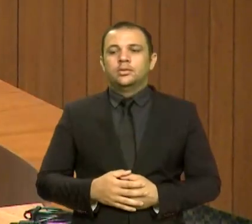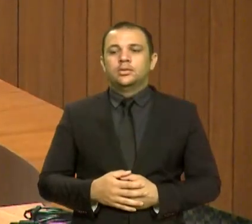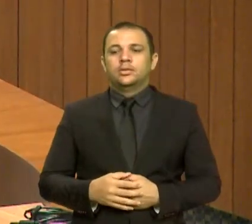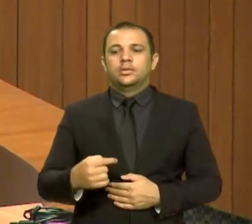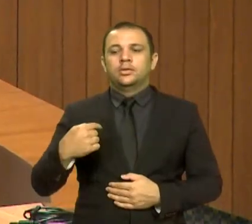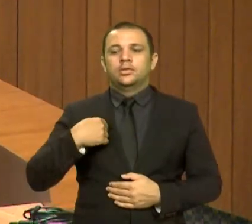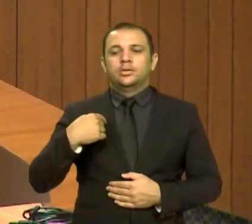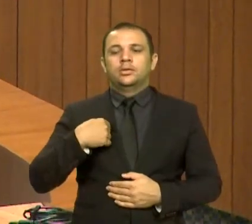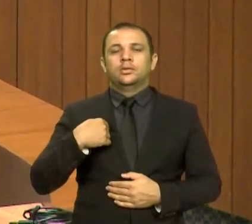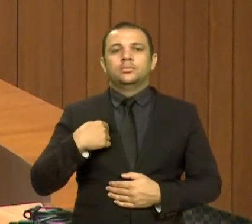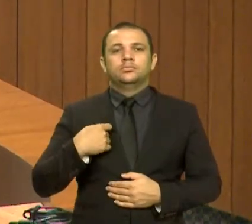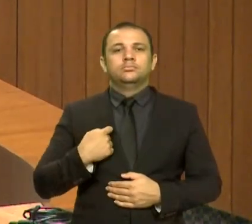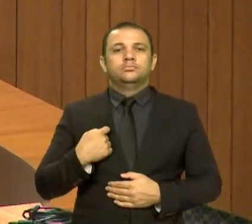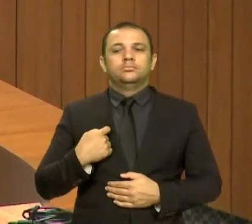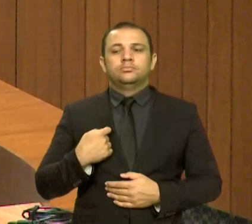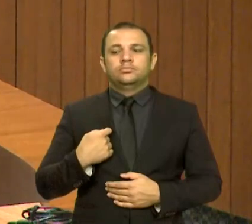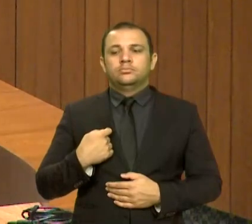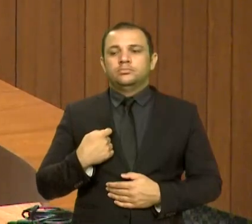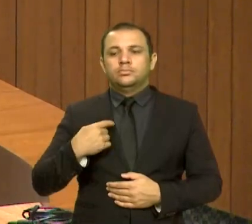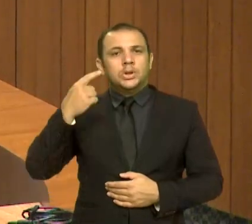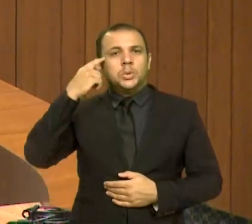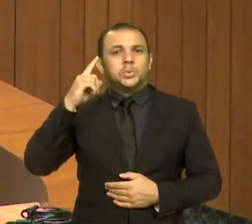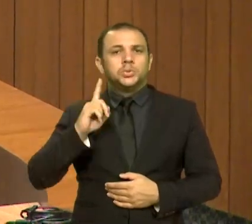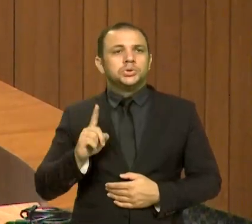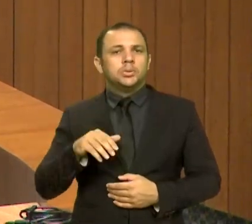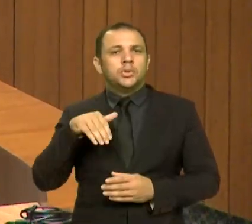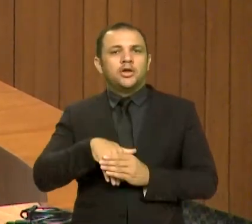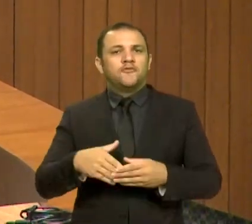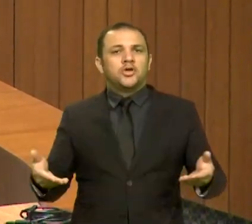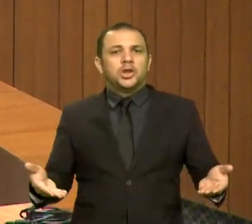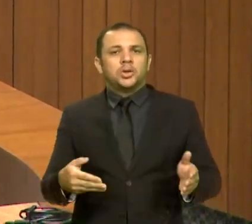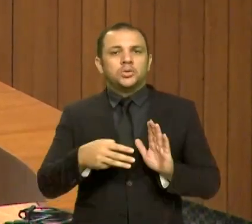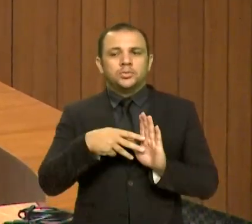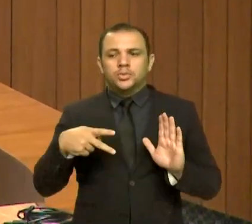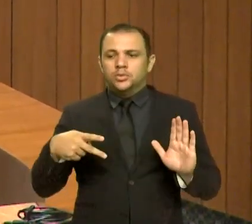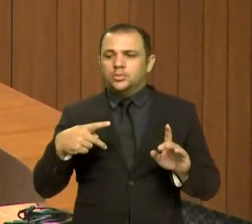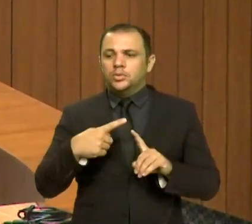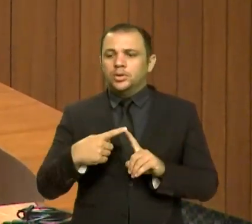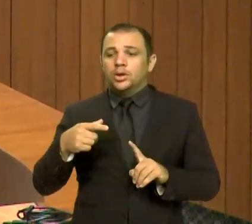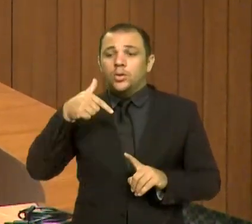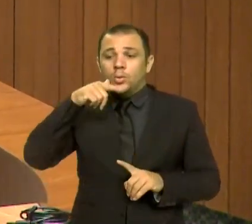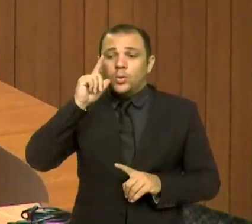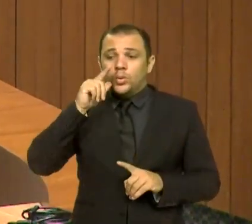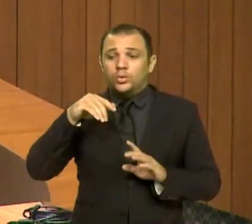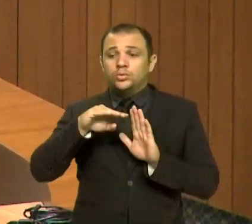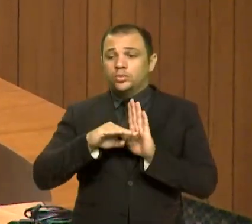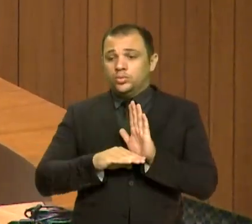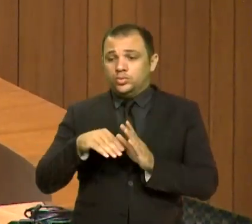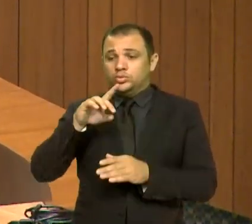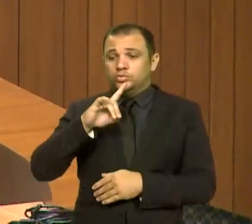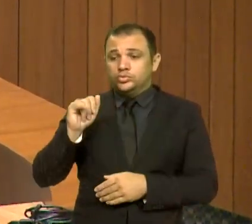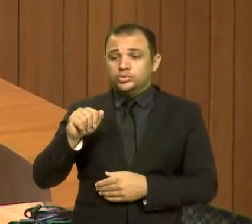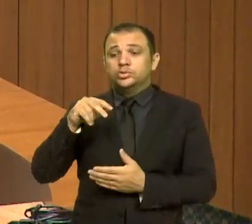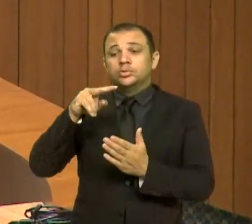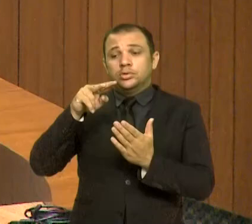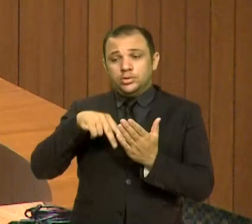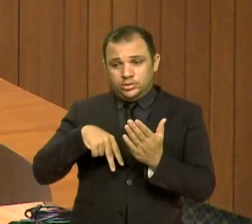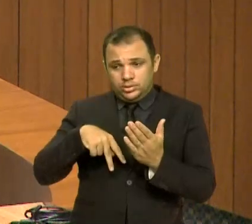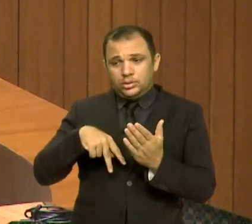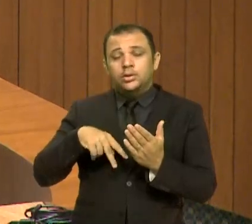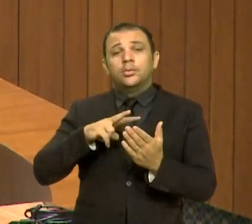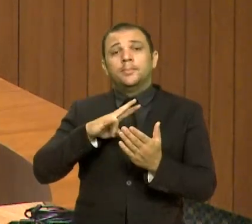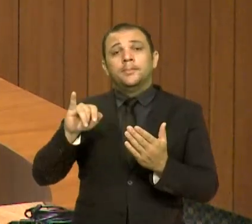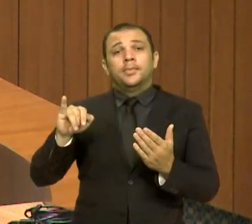esperava até que a votação fosse hoje, acontecer da MP, até que foi lida na ordem do dia ontem, mas quando cheguei não estava na ordem do dia de hoje.